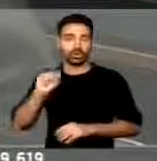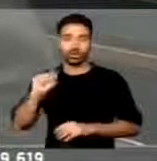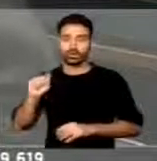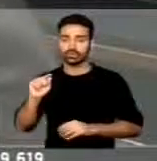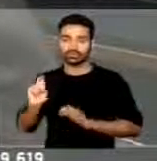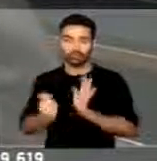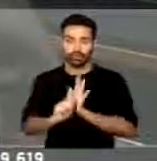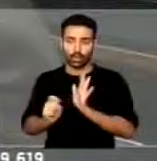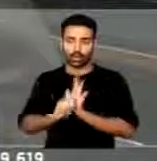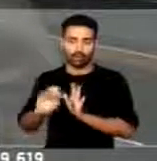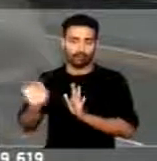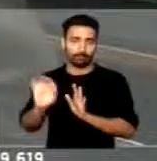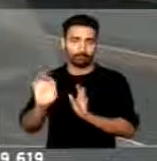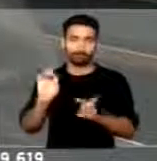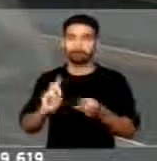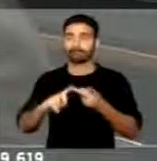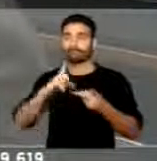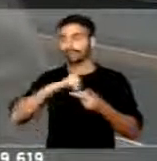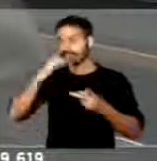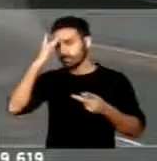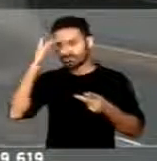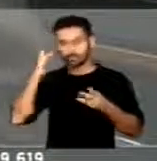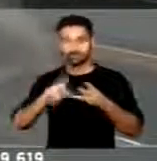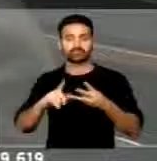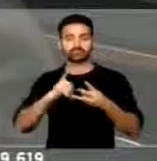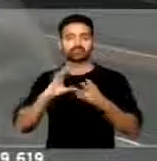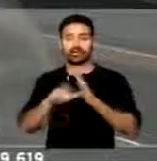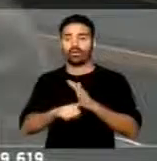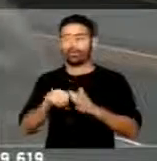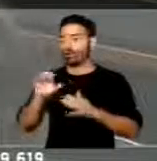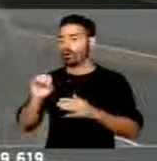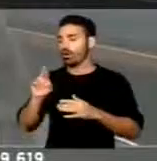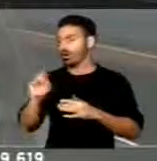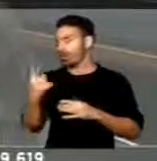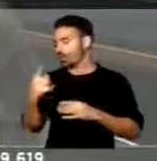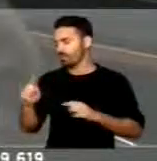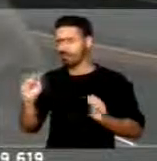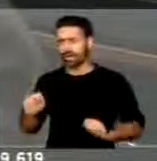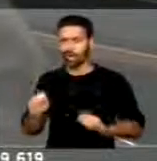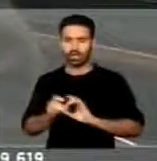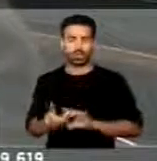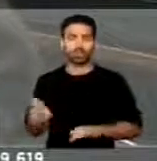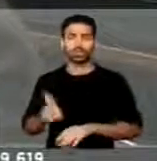de pessoas, tráfico de órgãos, pode usar para tudo e vão